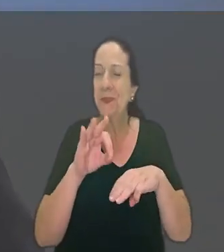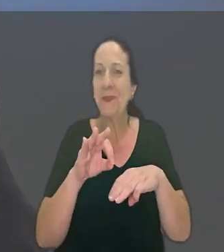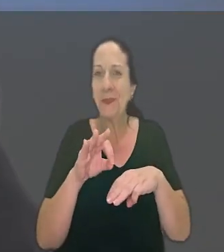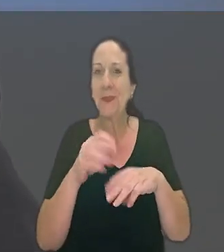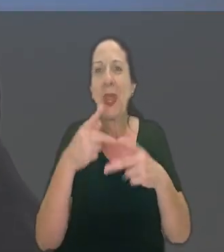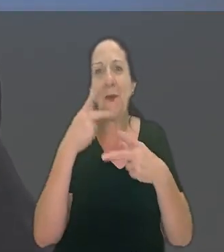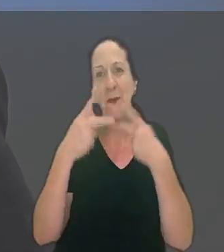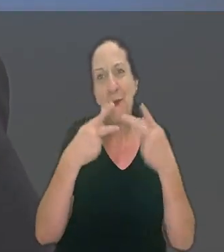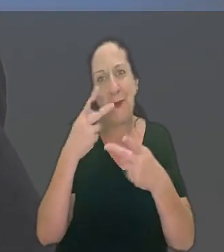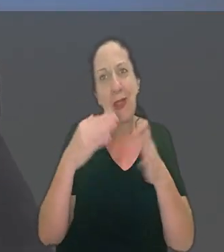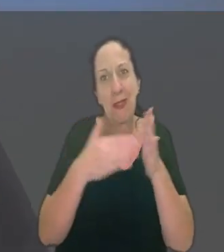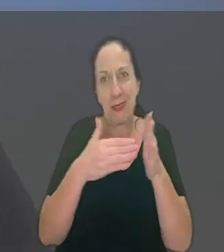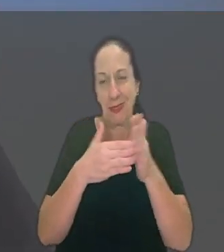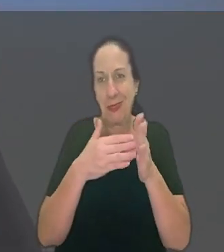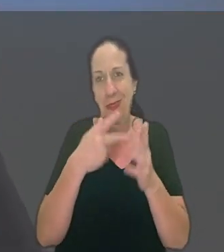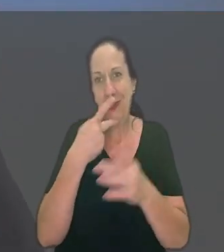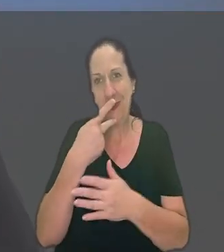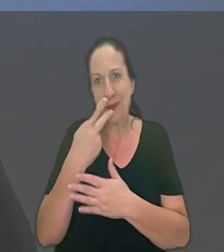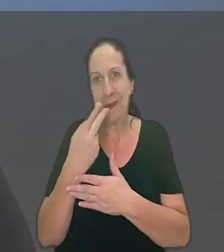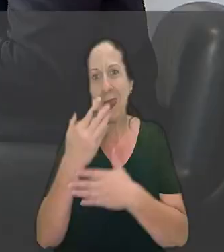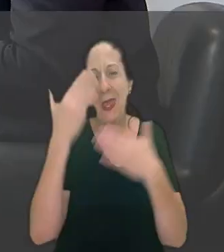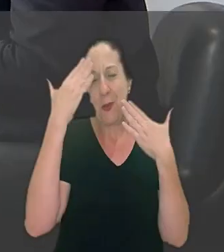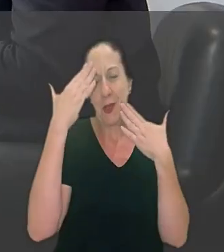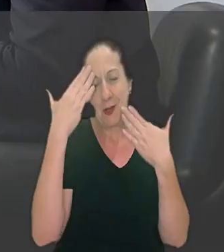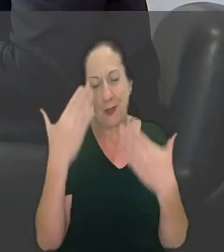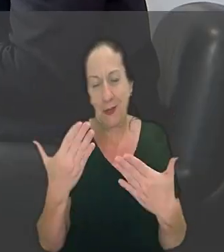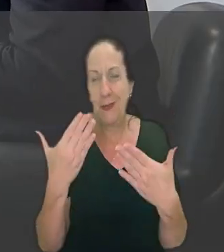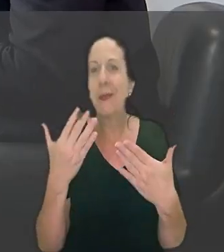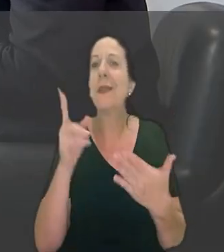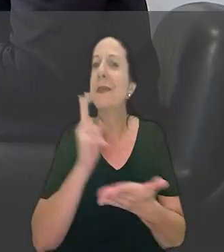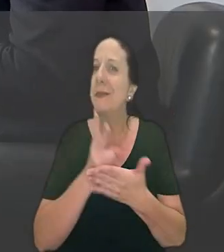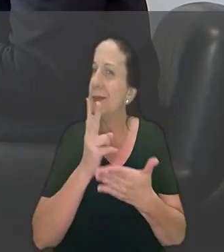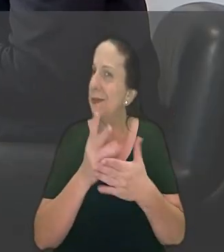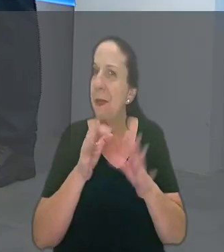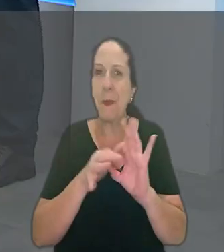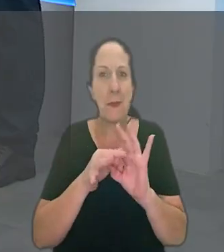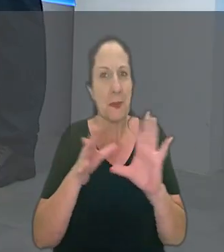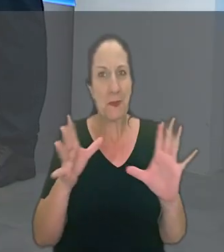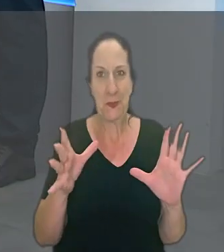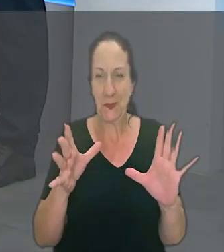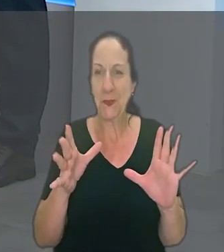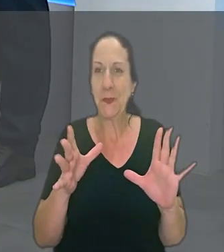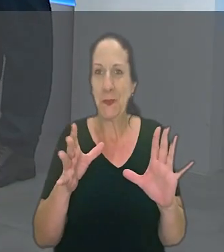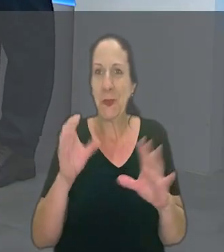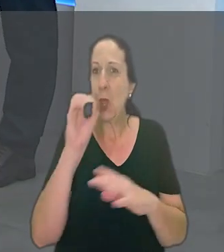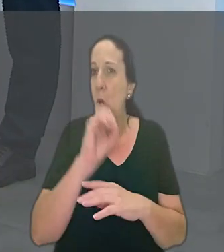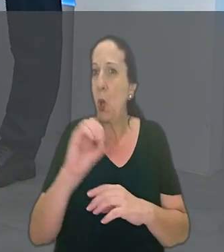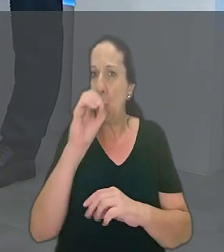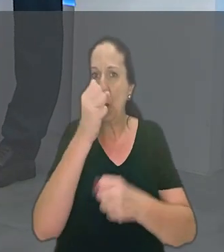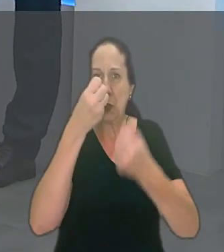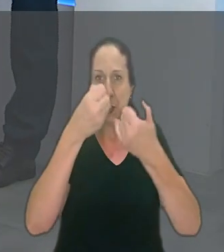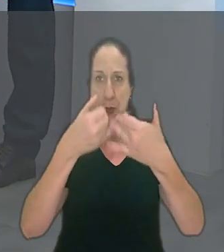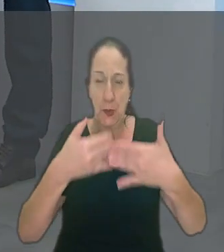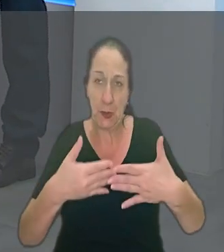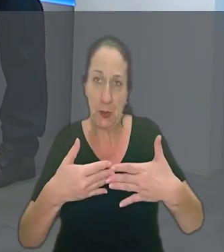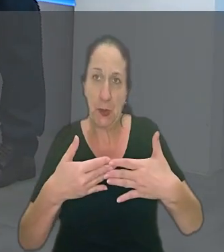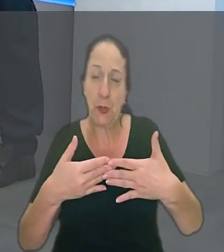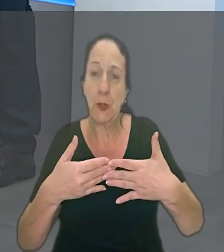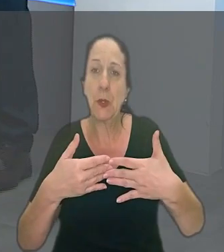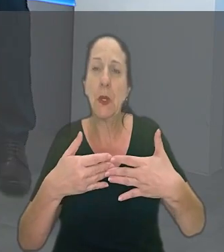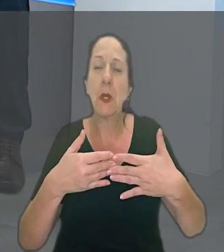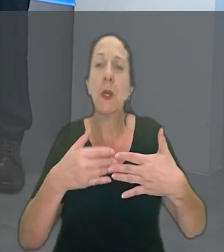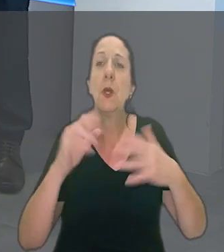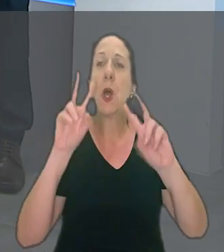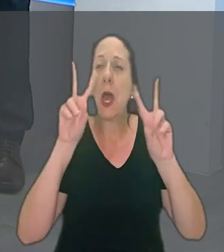por ceder um tempo para falar com a gente aqui no Revista TST. Eu que agradeço e estou sempre aqui à disposição. Aí ótimas explicações do ministro